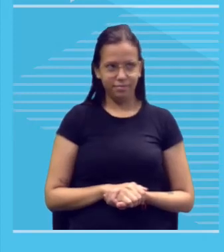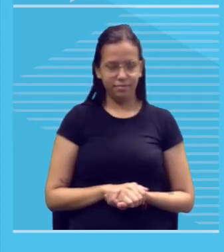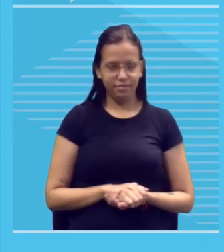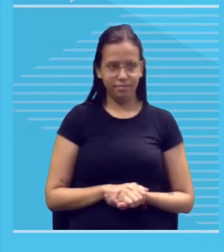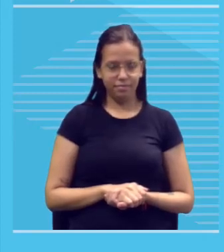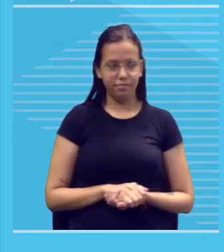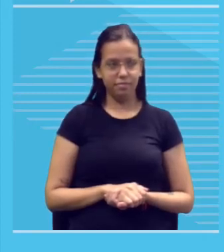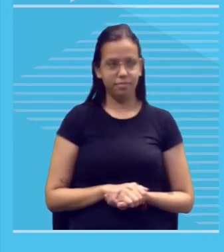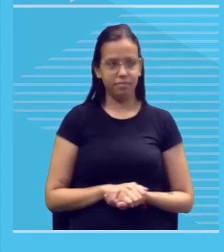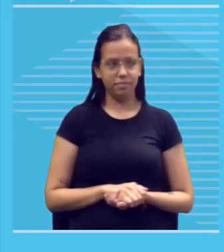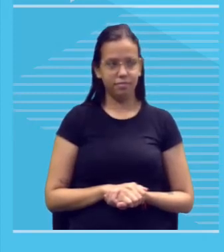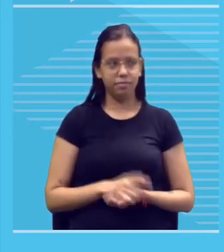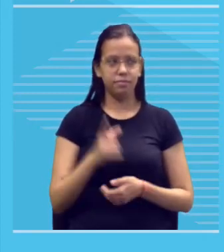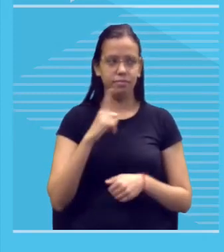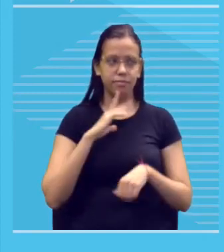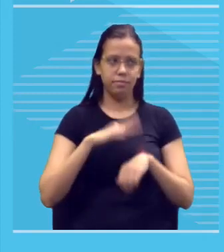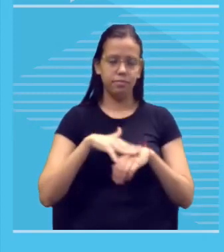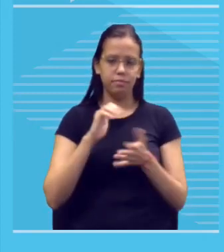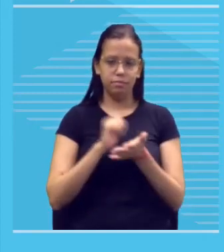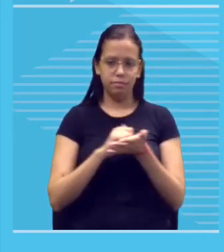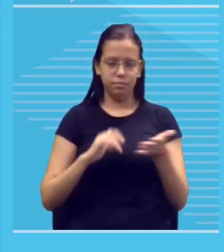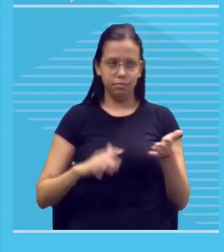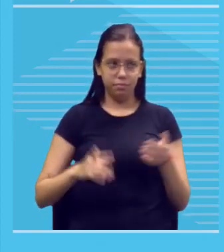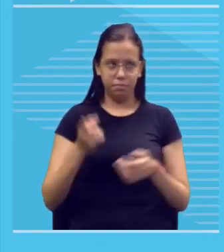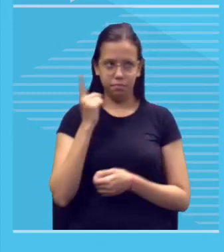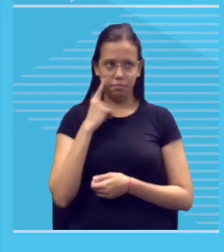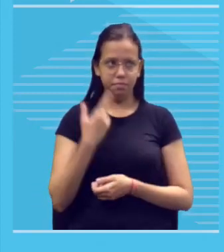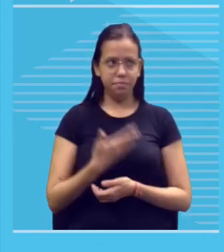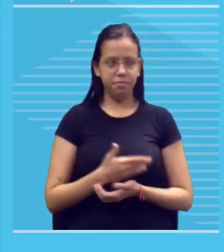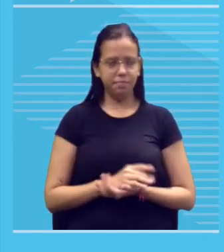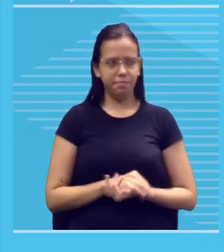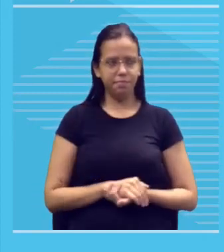temos mais questões aqui ó